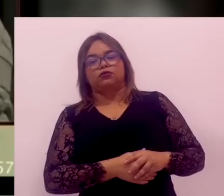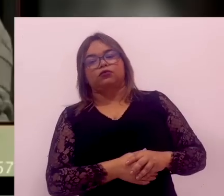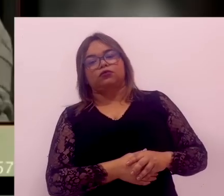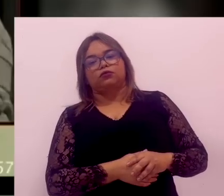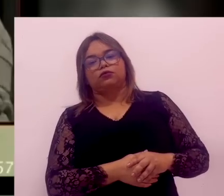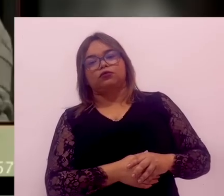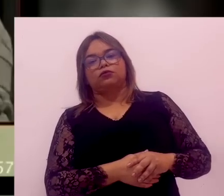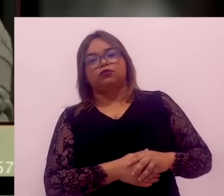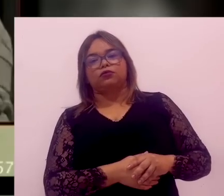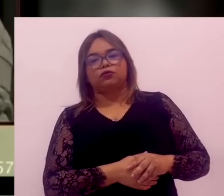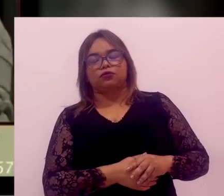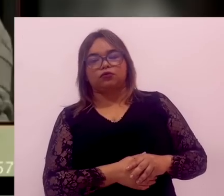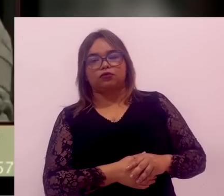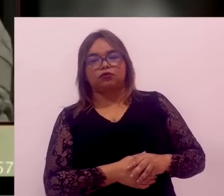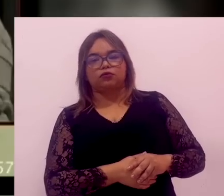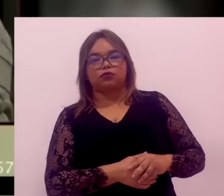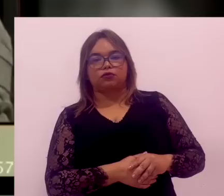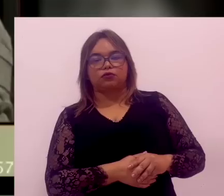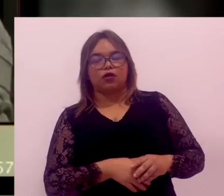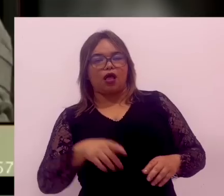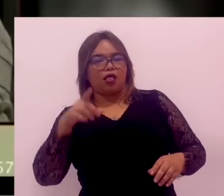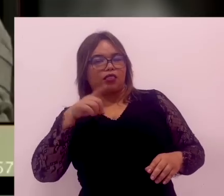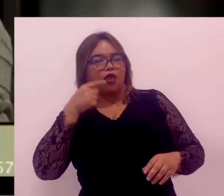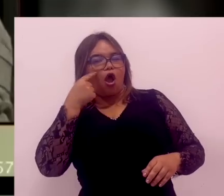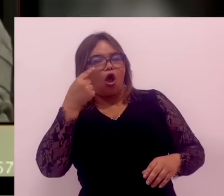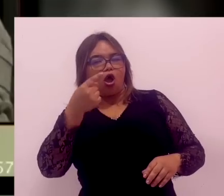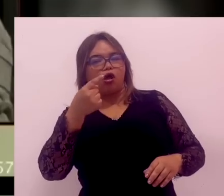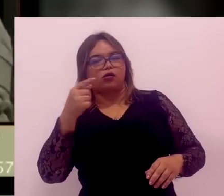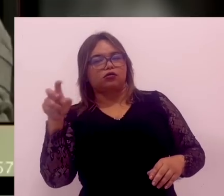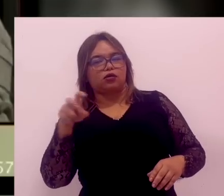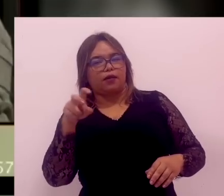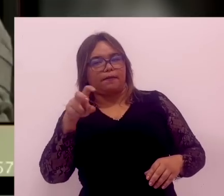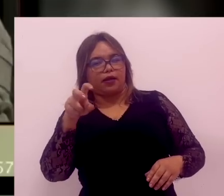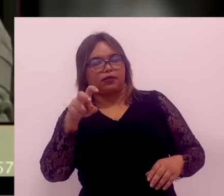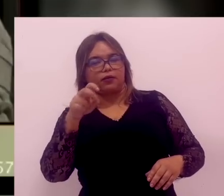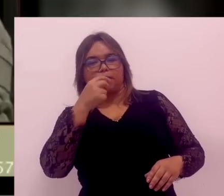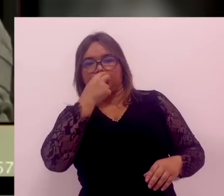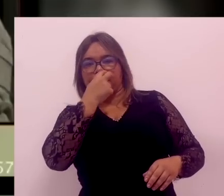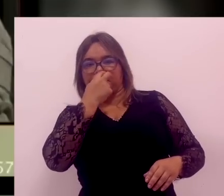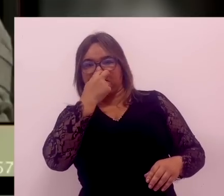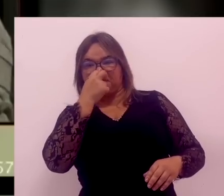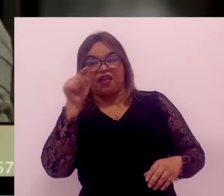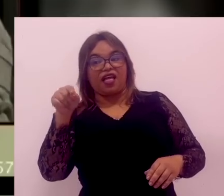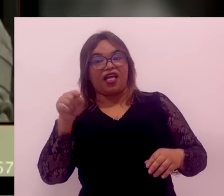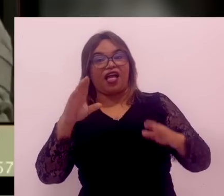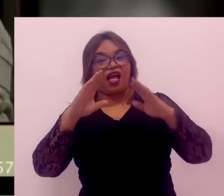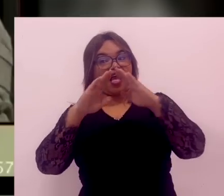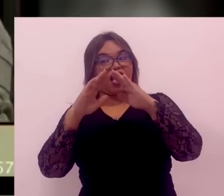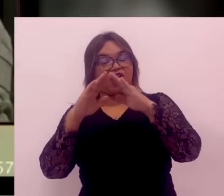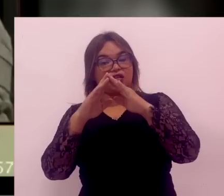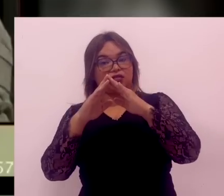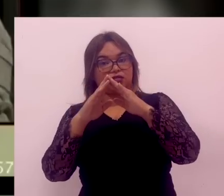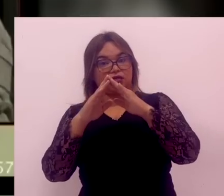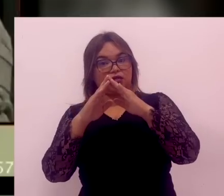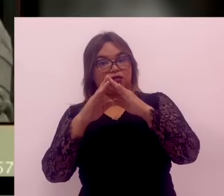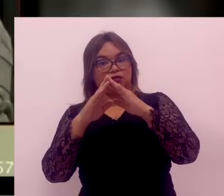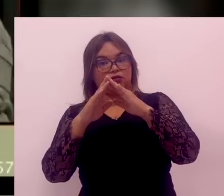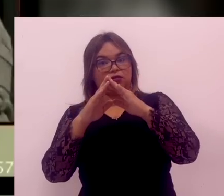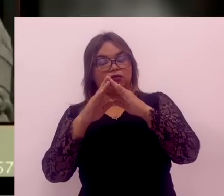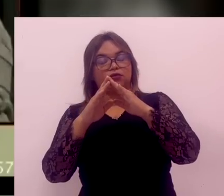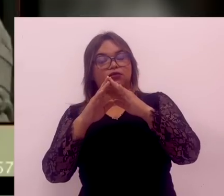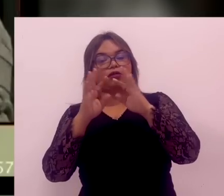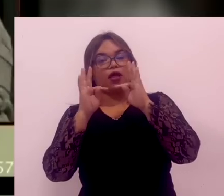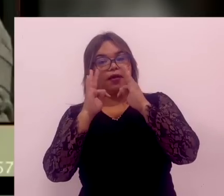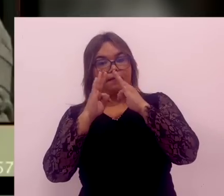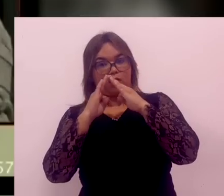lado, e esta é conhecida como a Casa do Templo. Fica do lado leste da Rua 16 Noroeste, entre as ruas